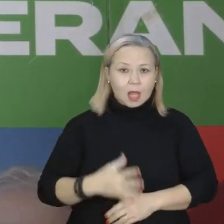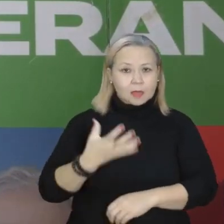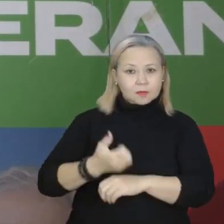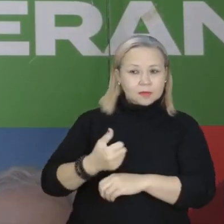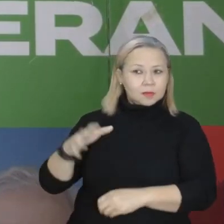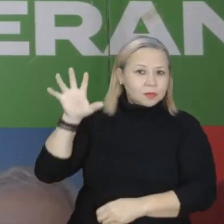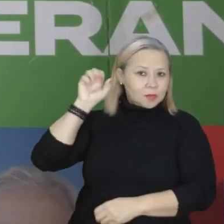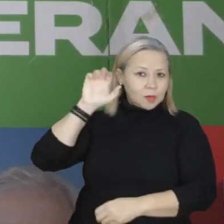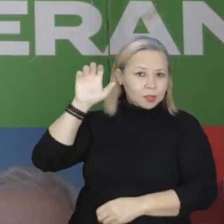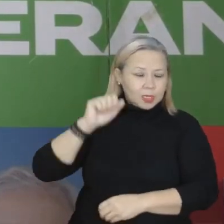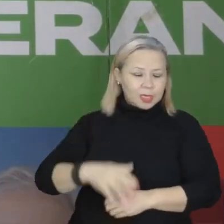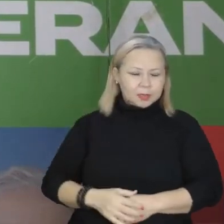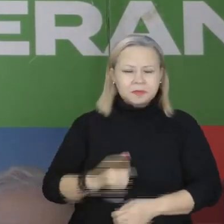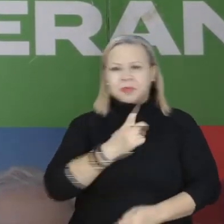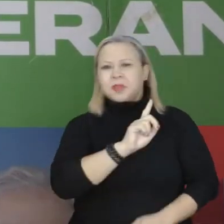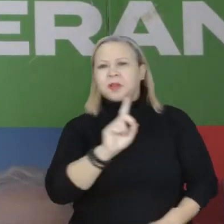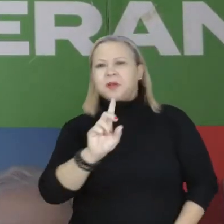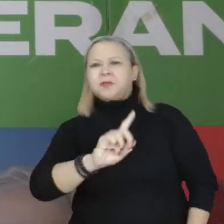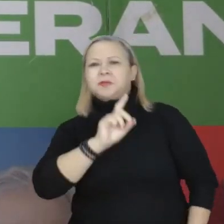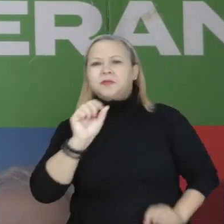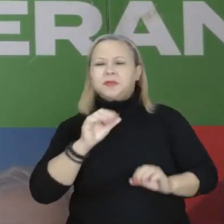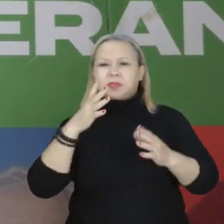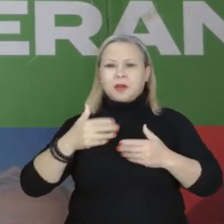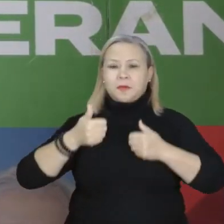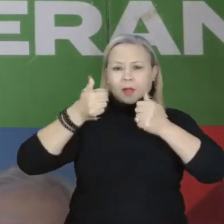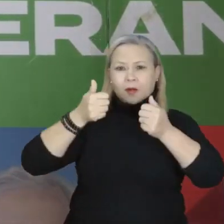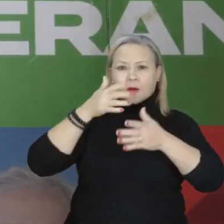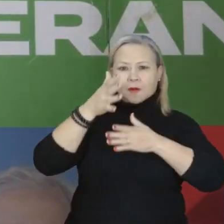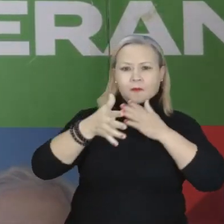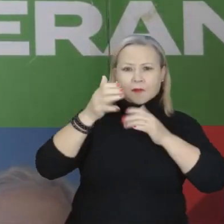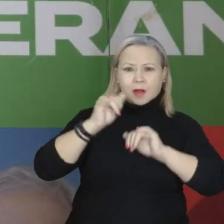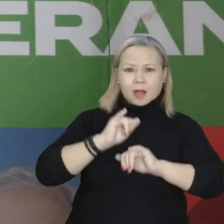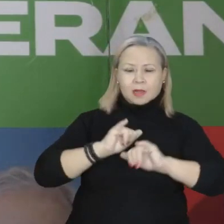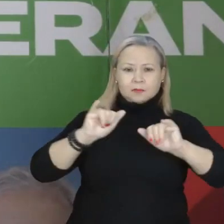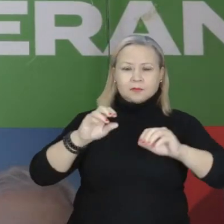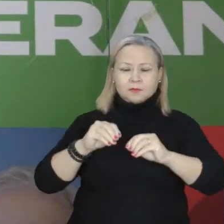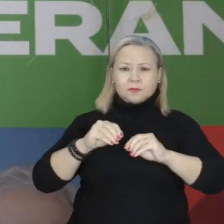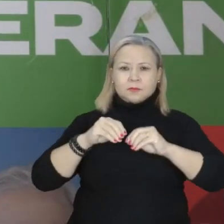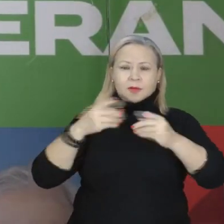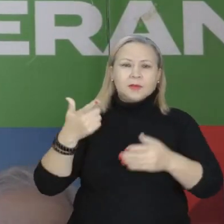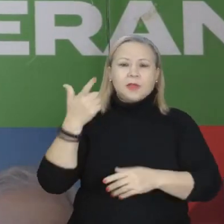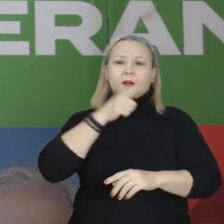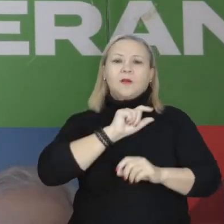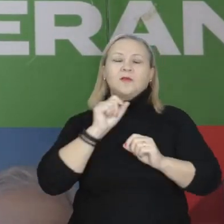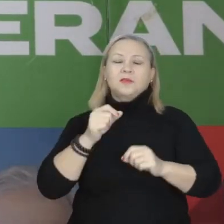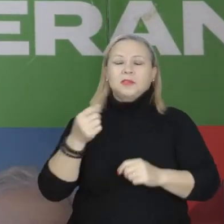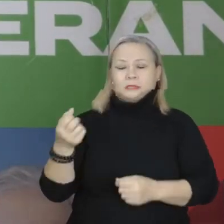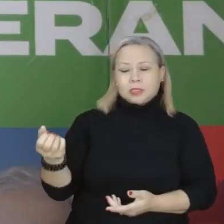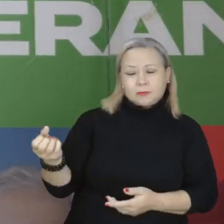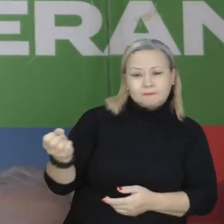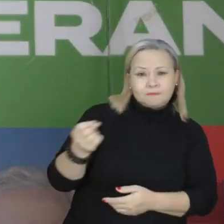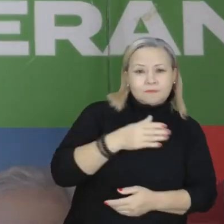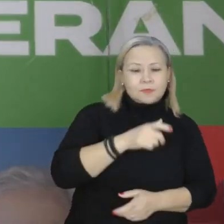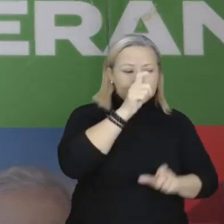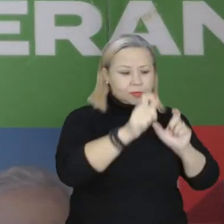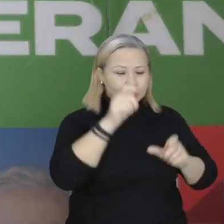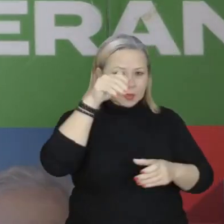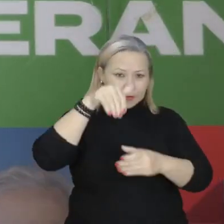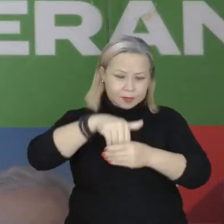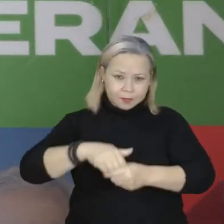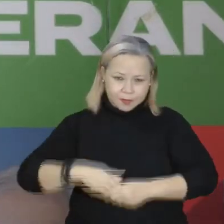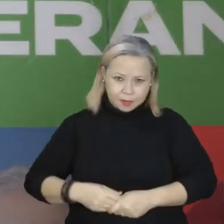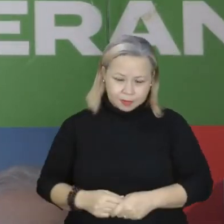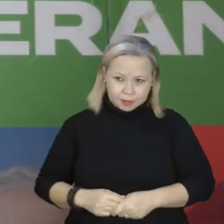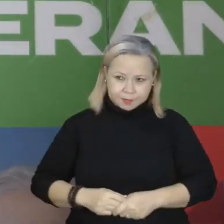de campanha não seria mais interessante falar para fora da bolha na conquista de novos votos? E para concluir minha pergunta,